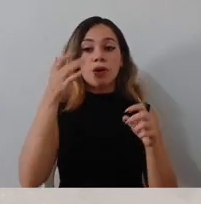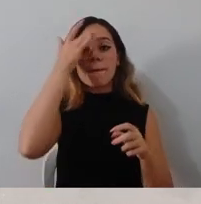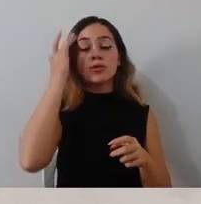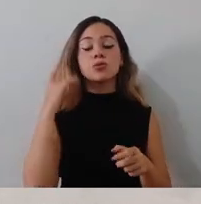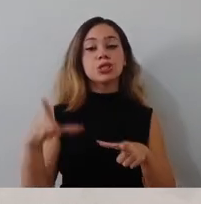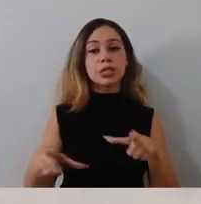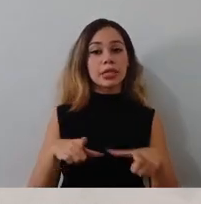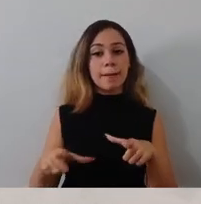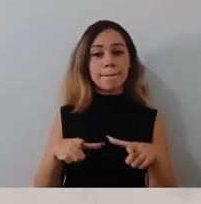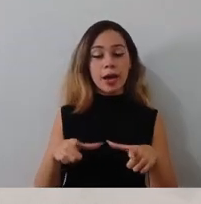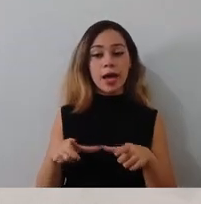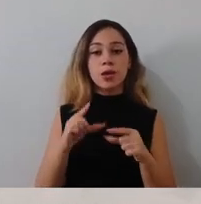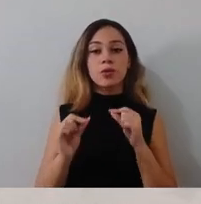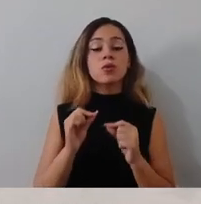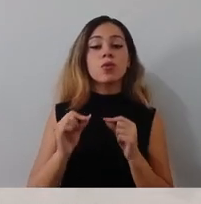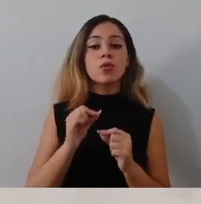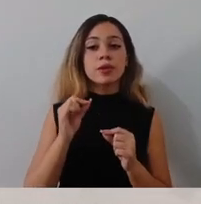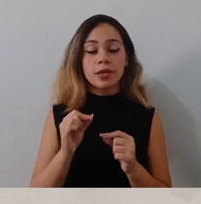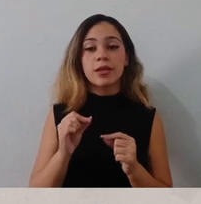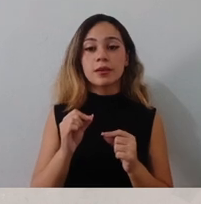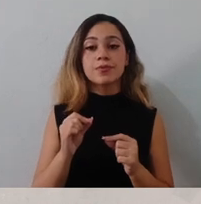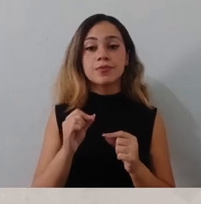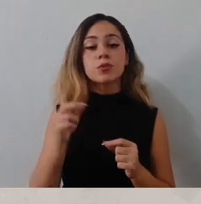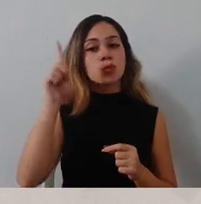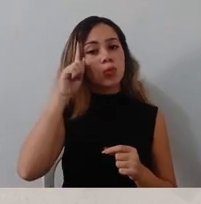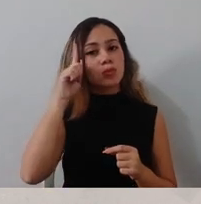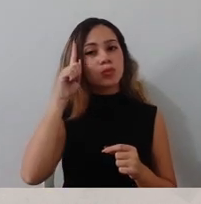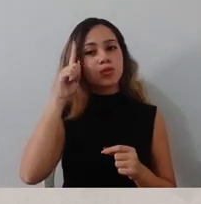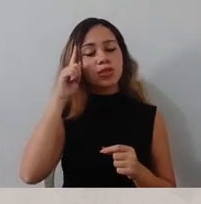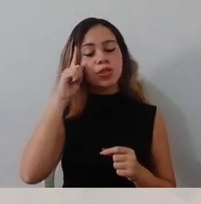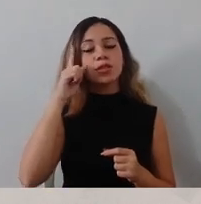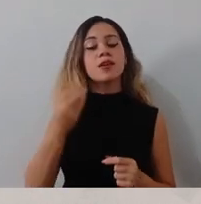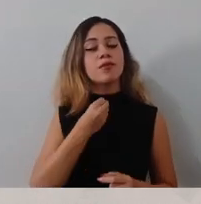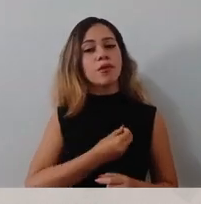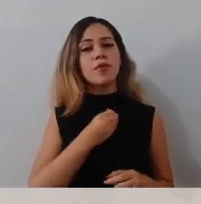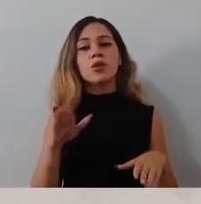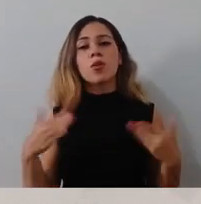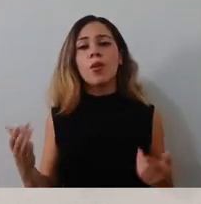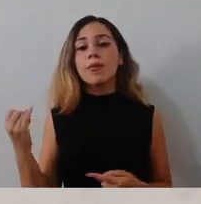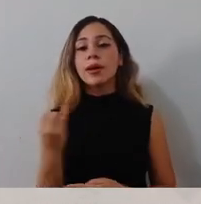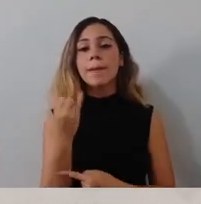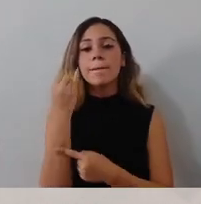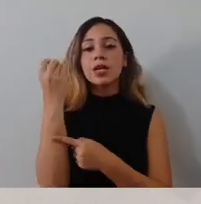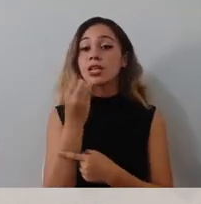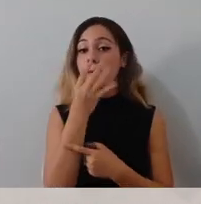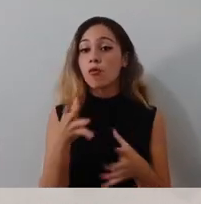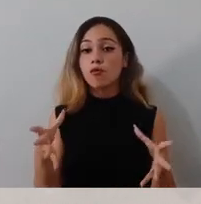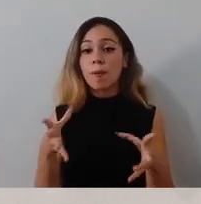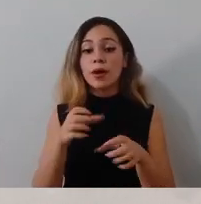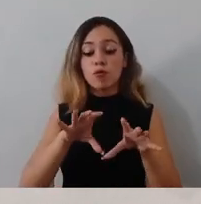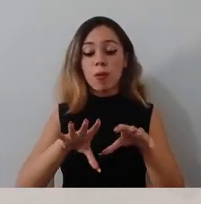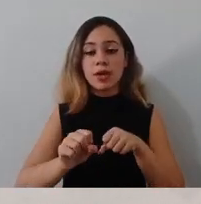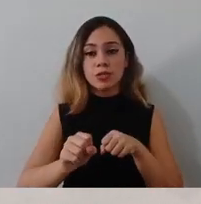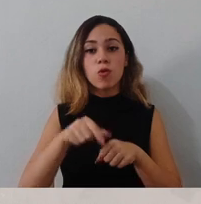das pessoas que trabalham com isso, que têm isso como uma realidade cotidiana, qual a importância de uma boa